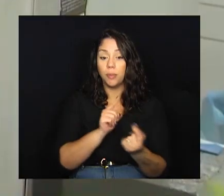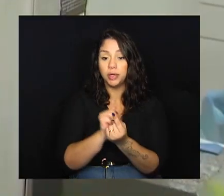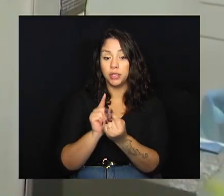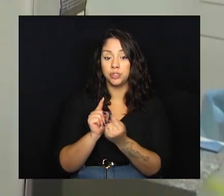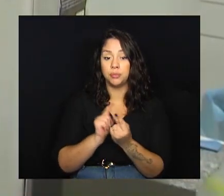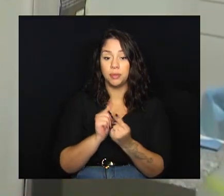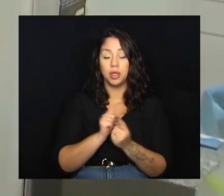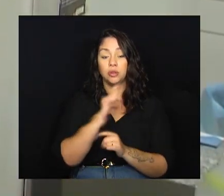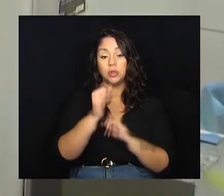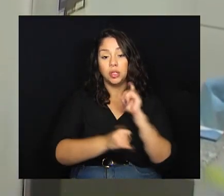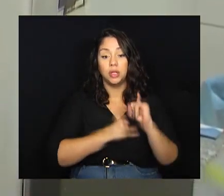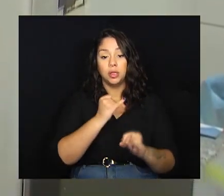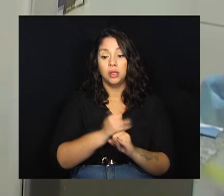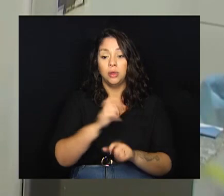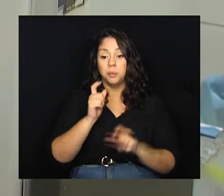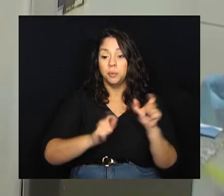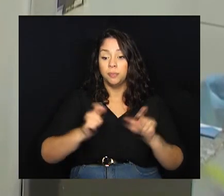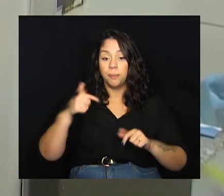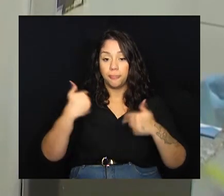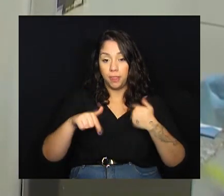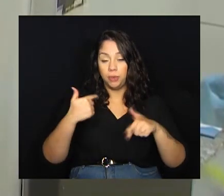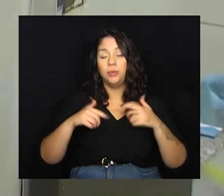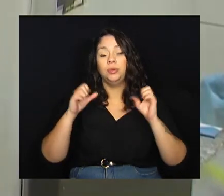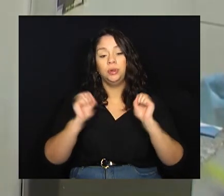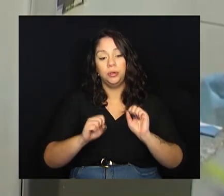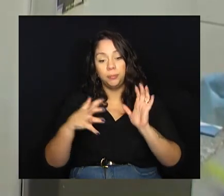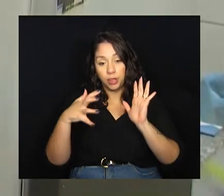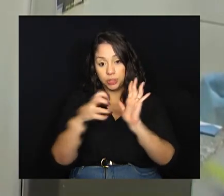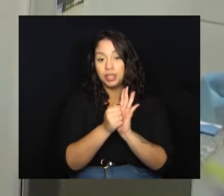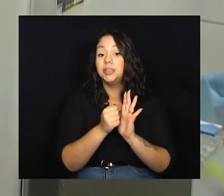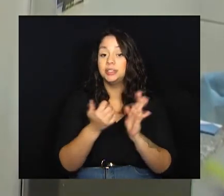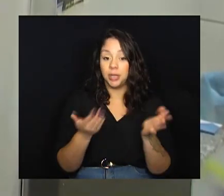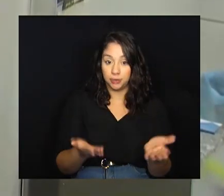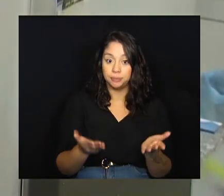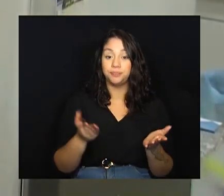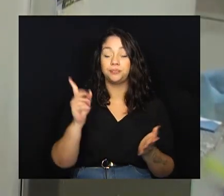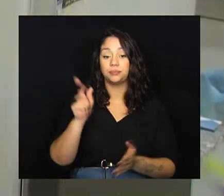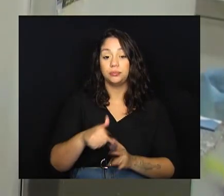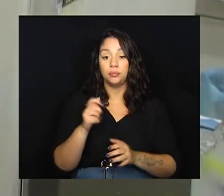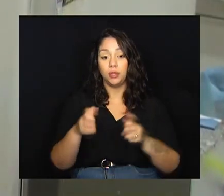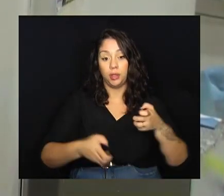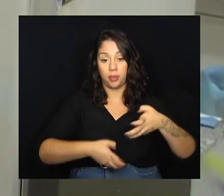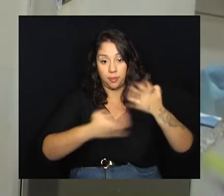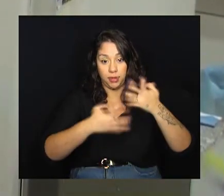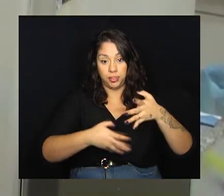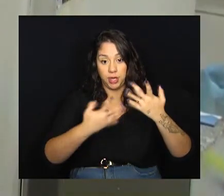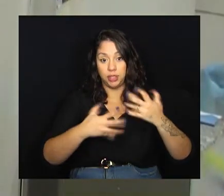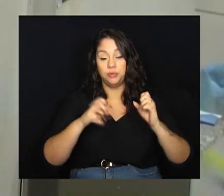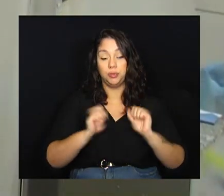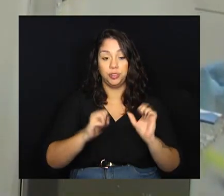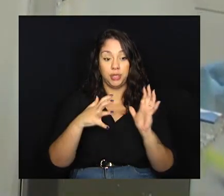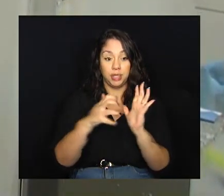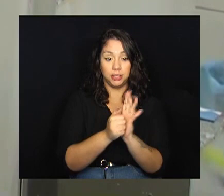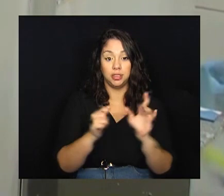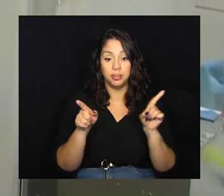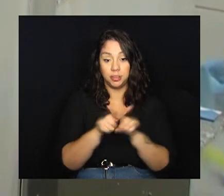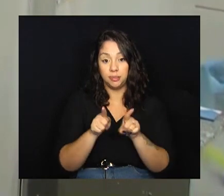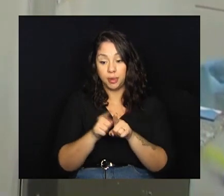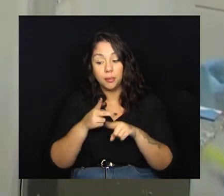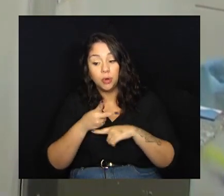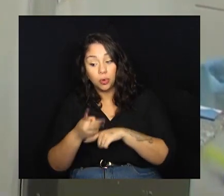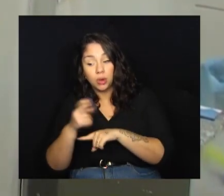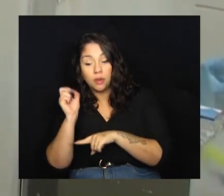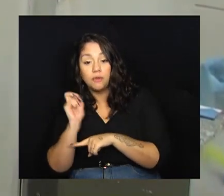então o trabalhador ele pode se cadastrar pelo chat ele pode procurar a vaga